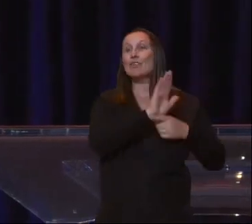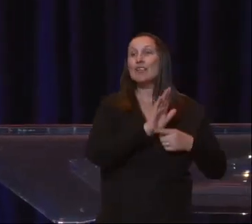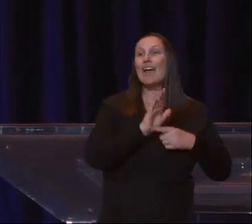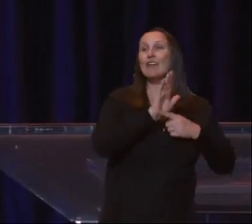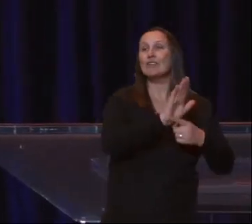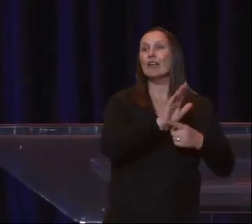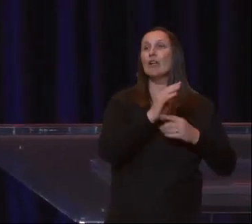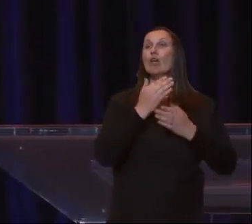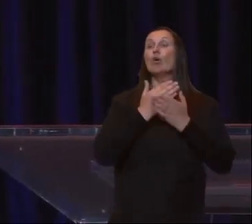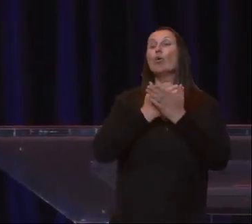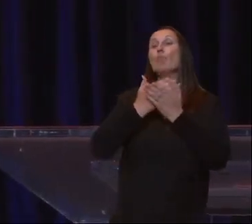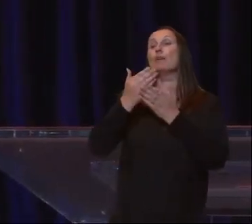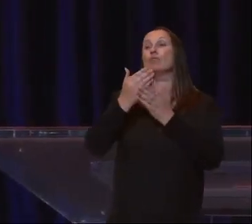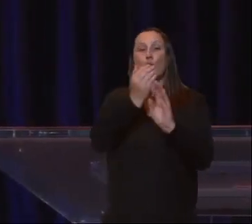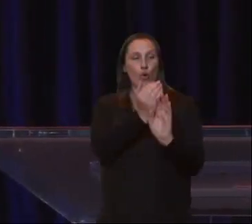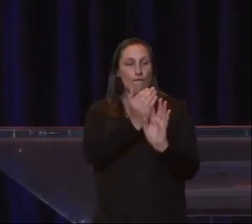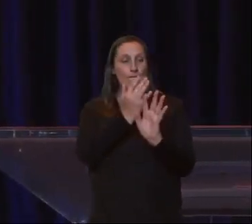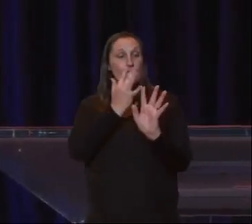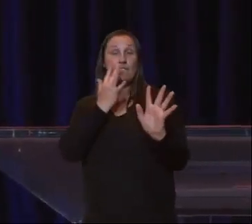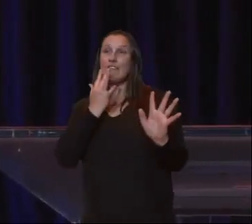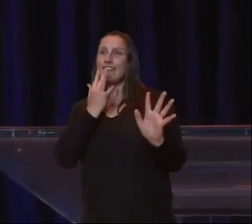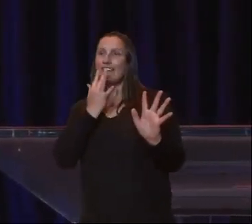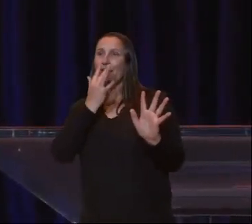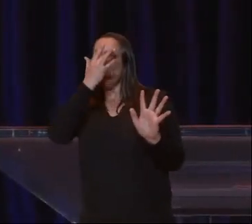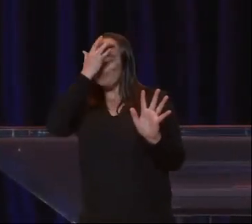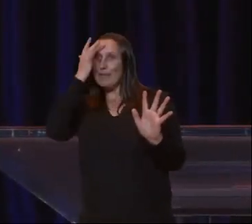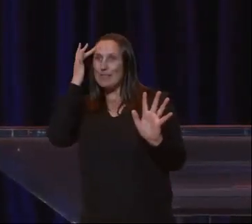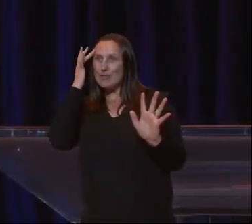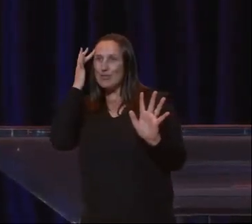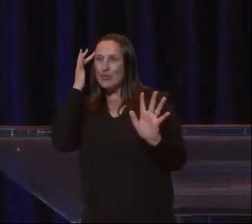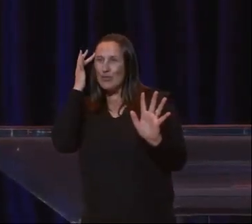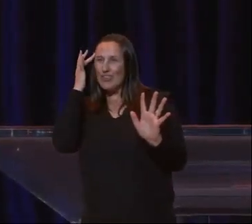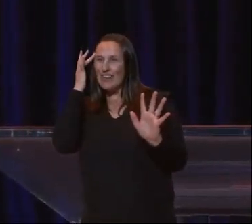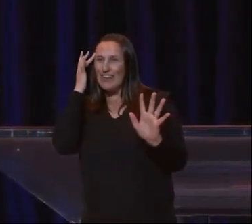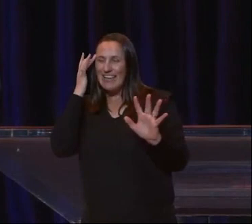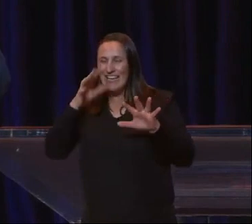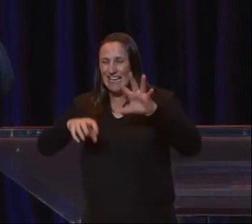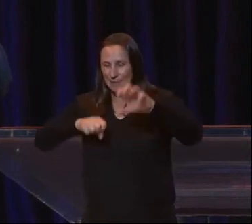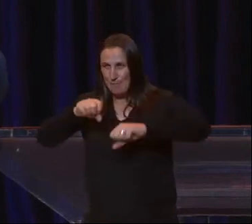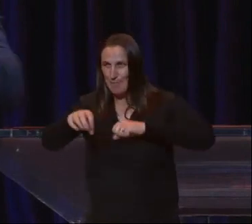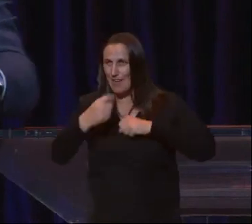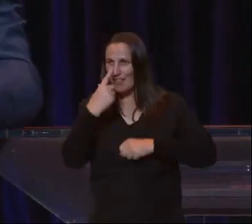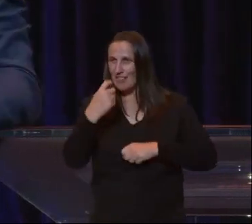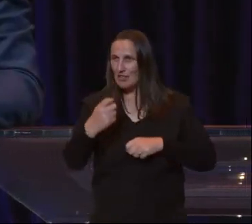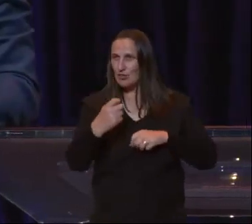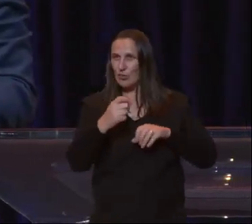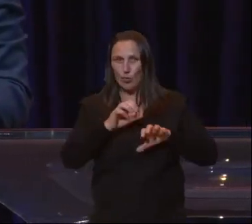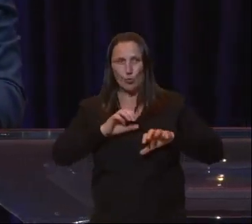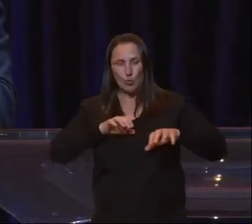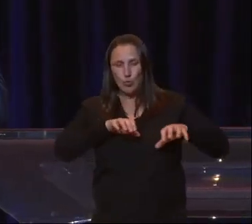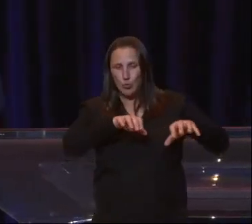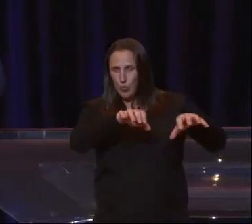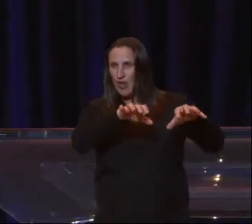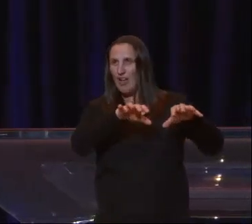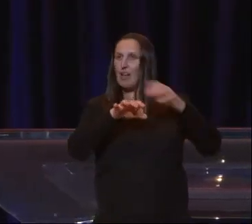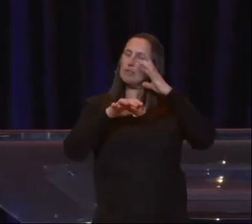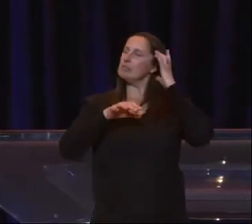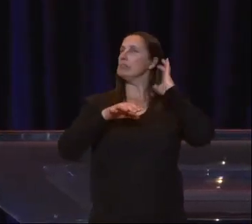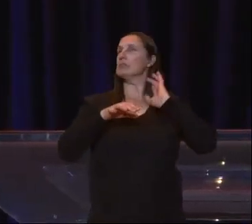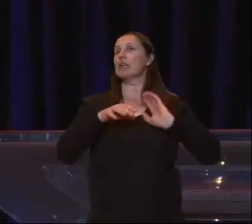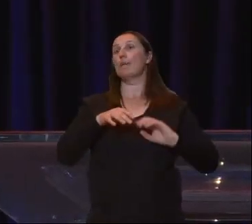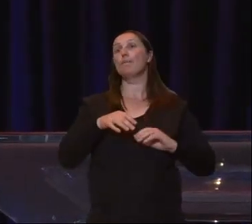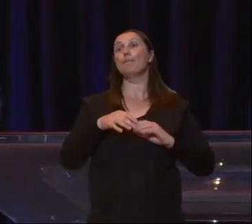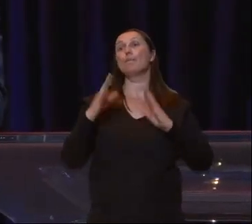uma fila de carrinheiros na frente da sua casa. E ele morava num bairro de classe